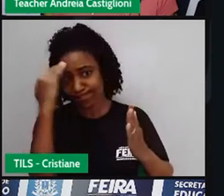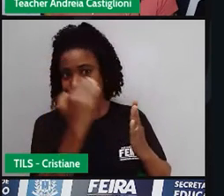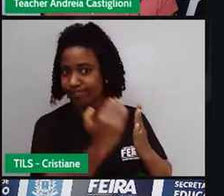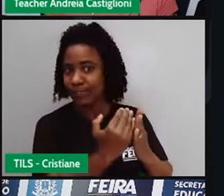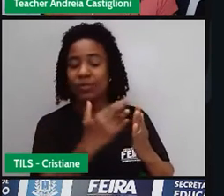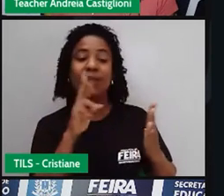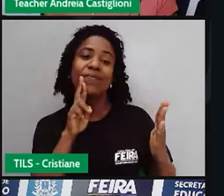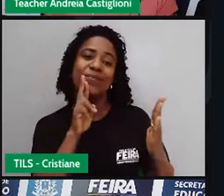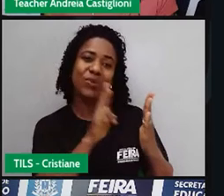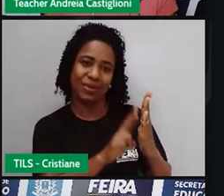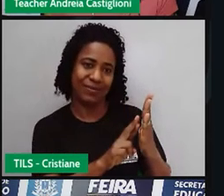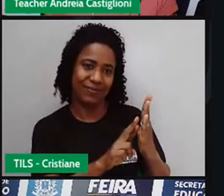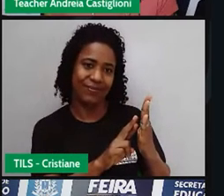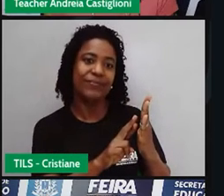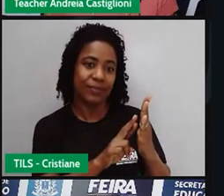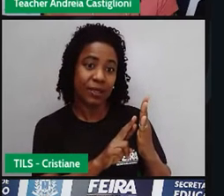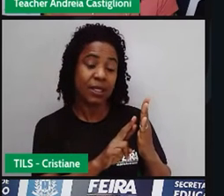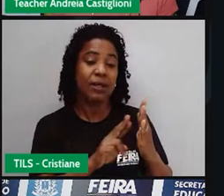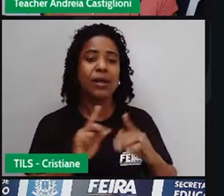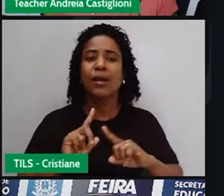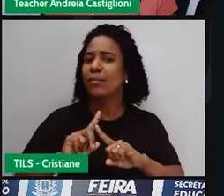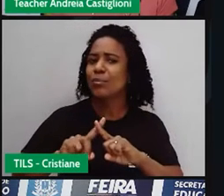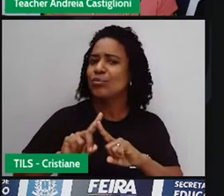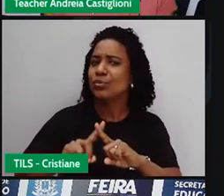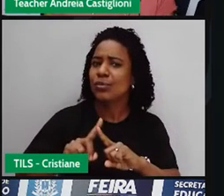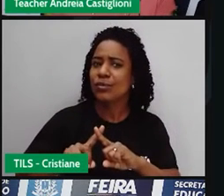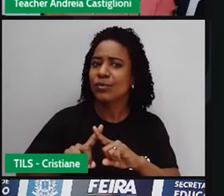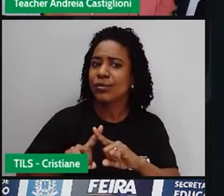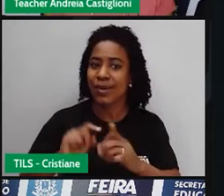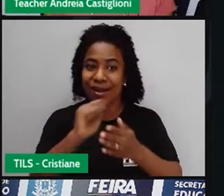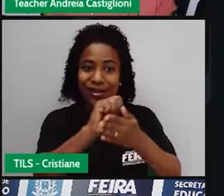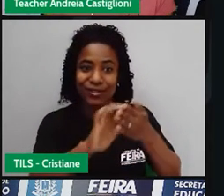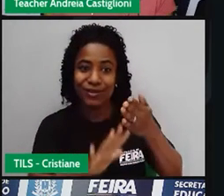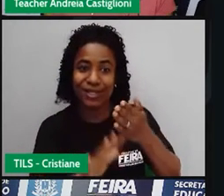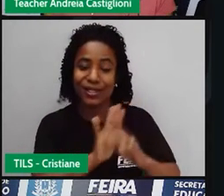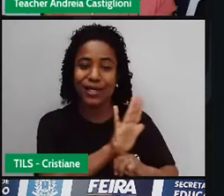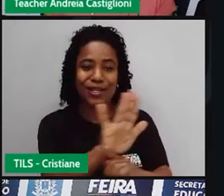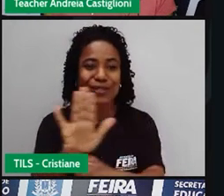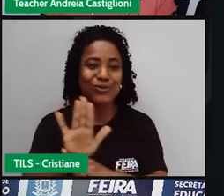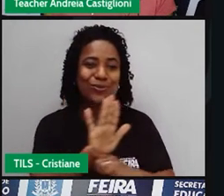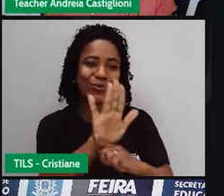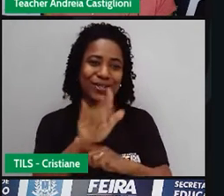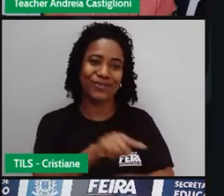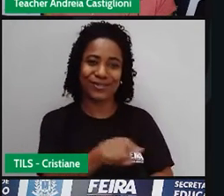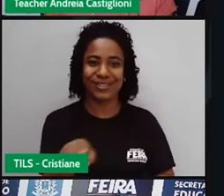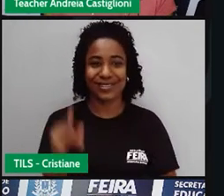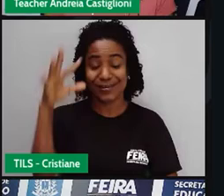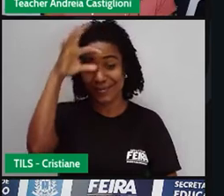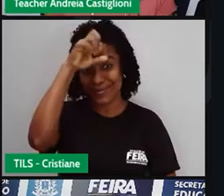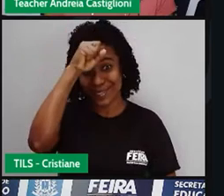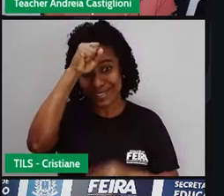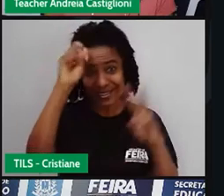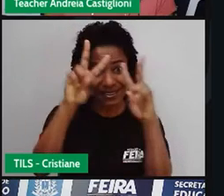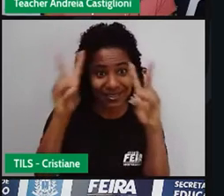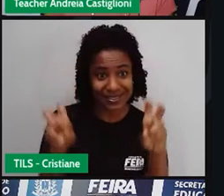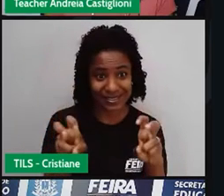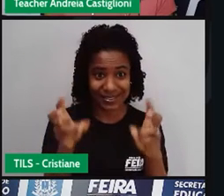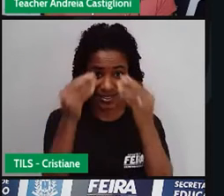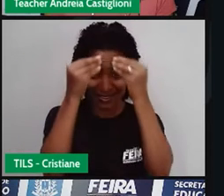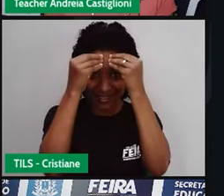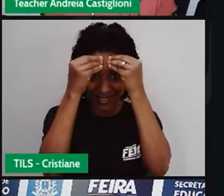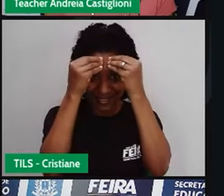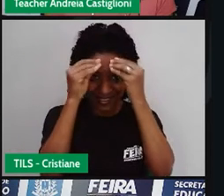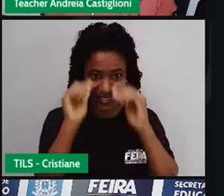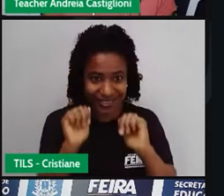até mesmo porque Essas atividades vão te ajudar a garantir uma aprendizagem de hoje